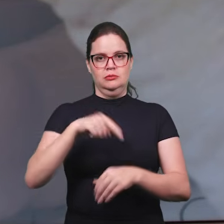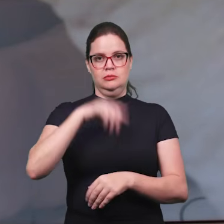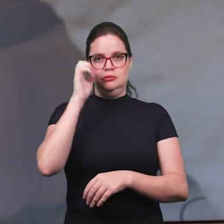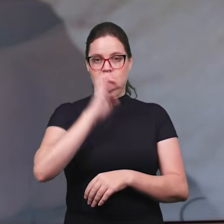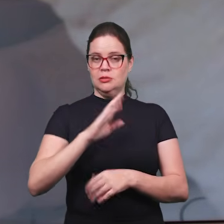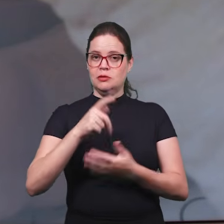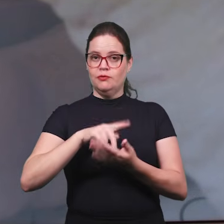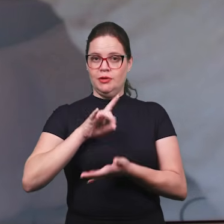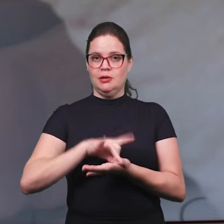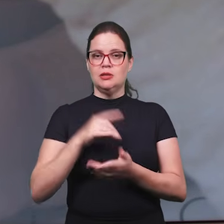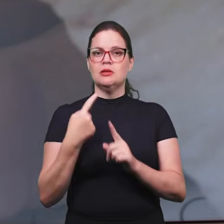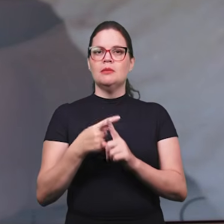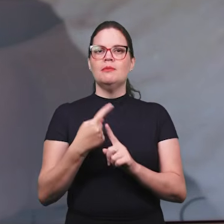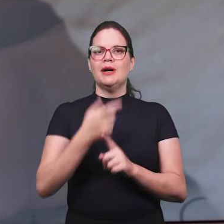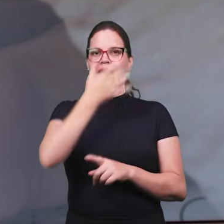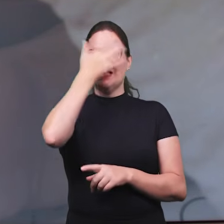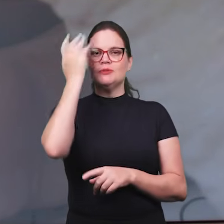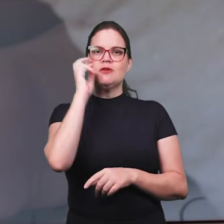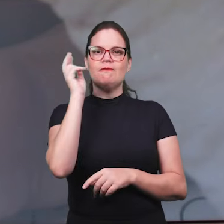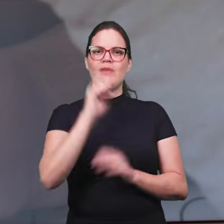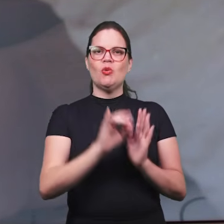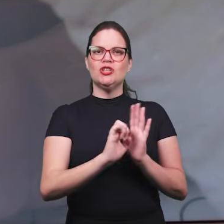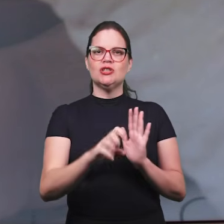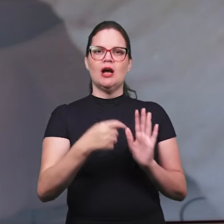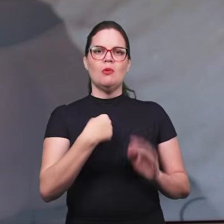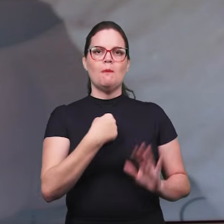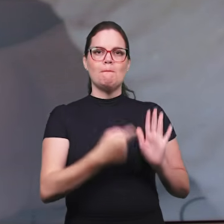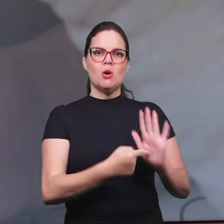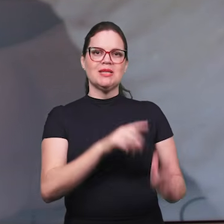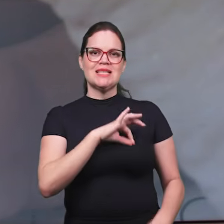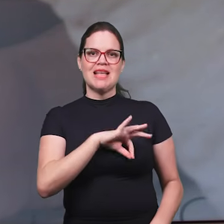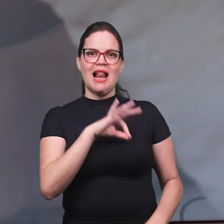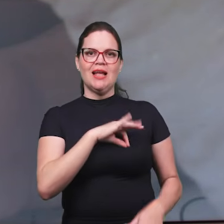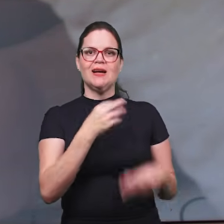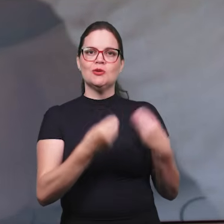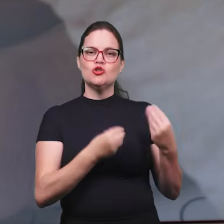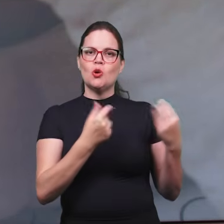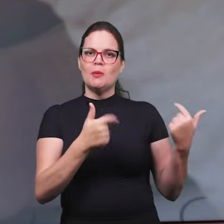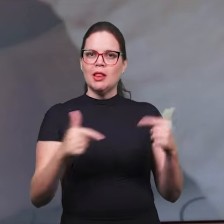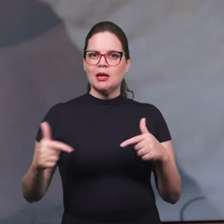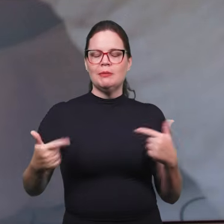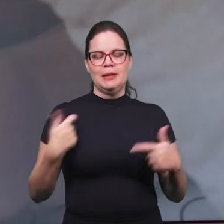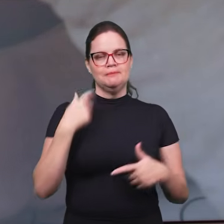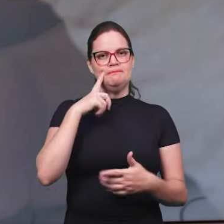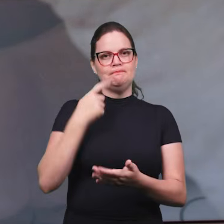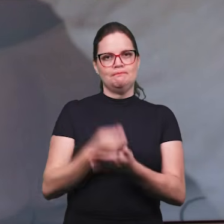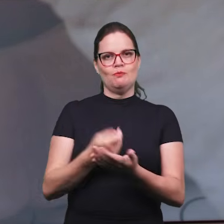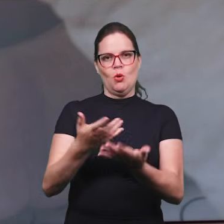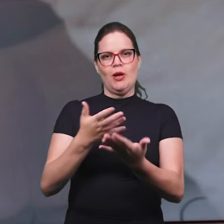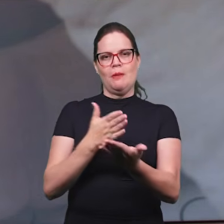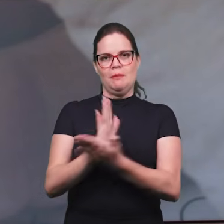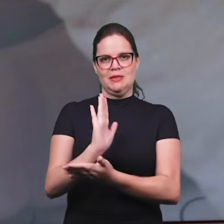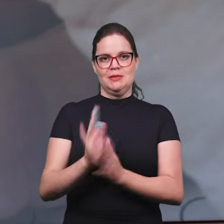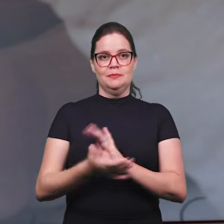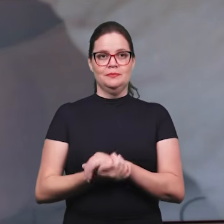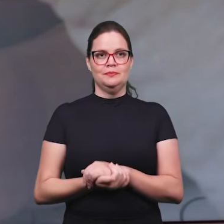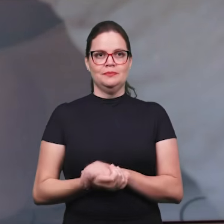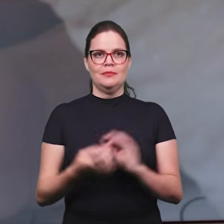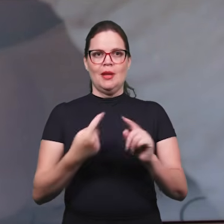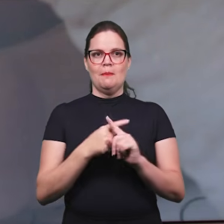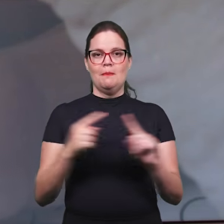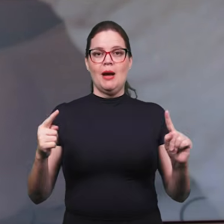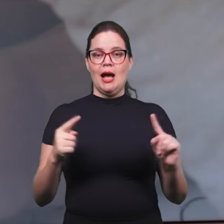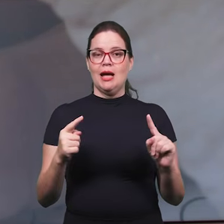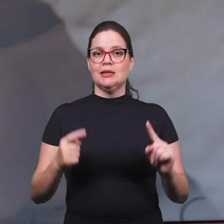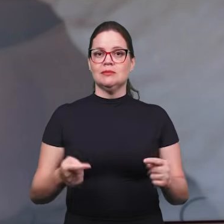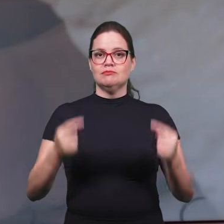realidade. As pessoas veem as remunerações, as condições de trabalho e decidem estudar para concursos. Mas olha só,